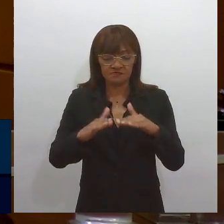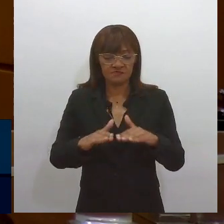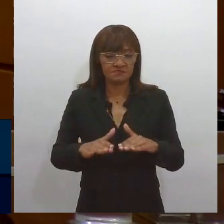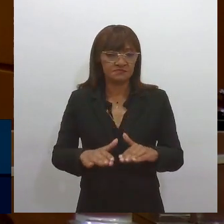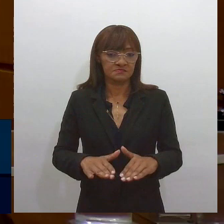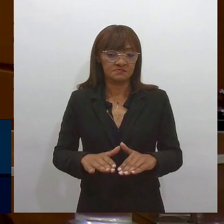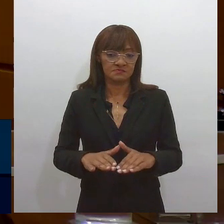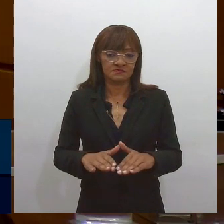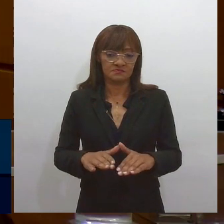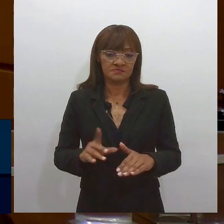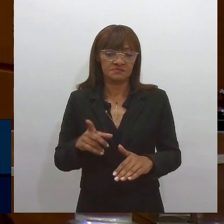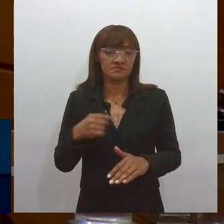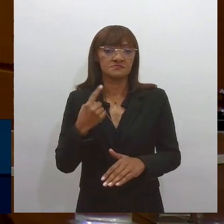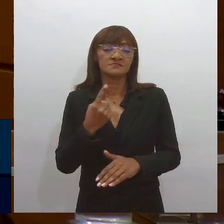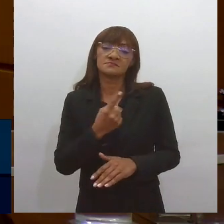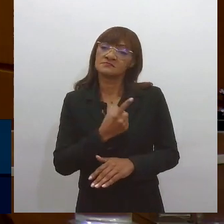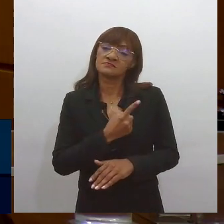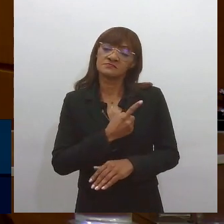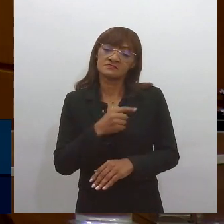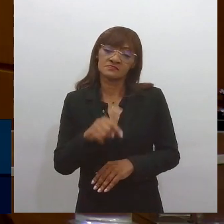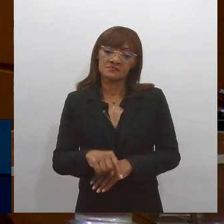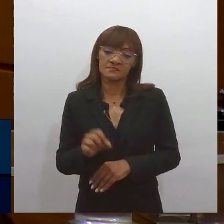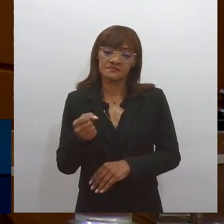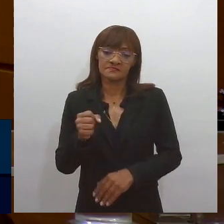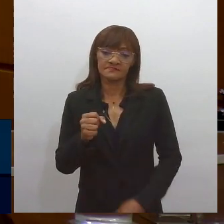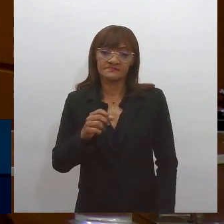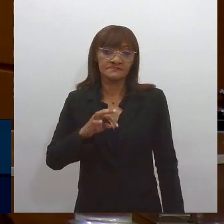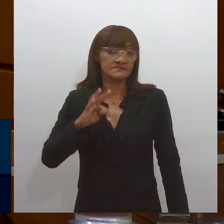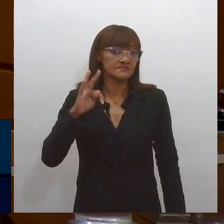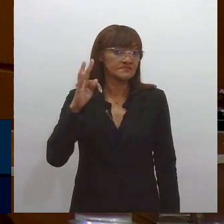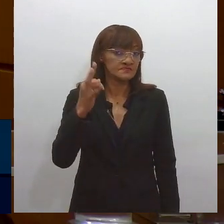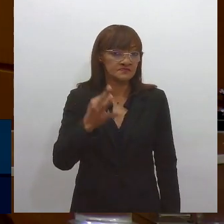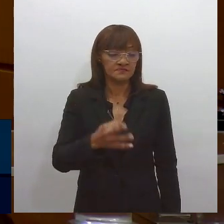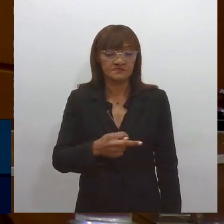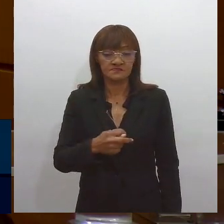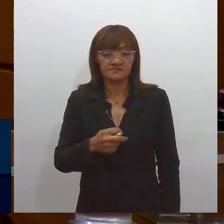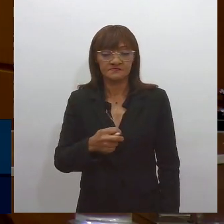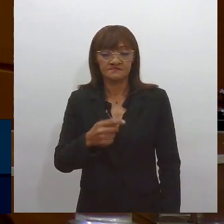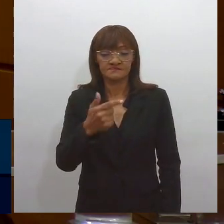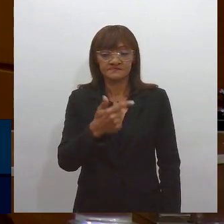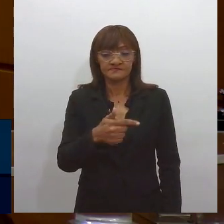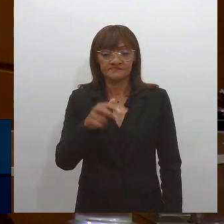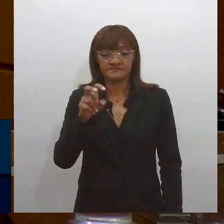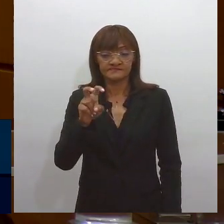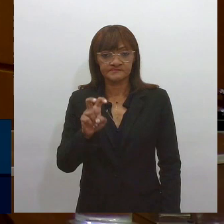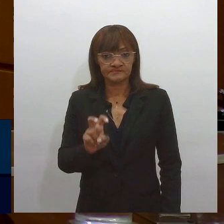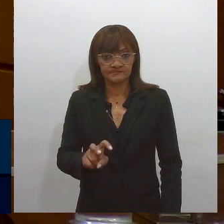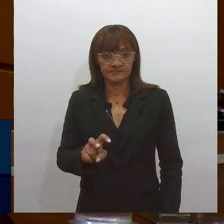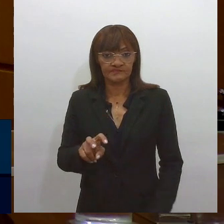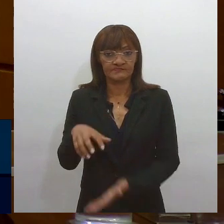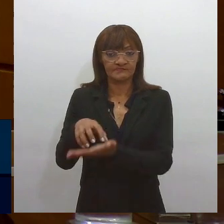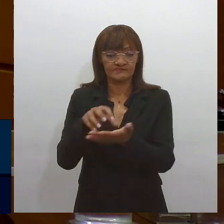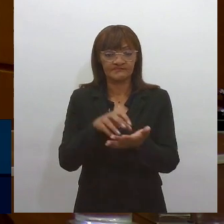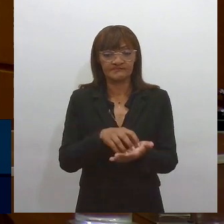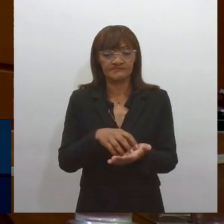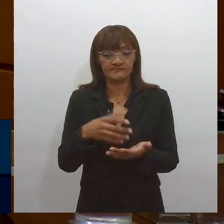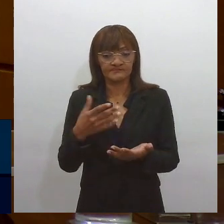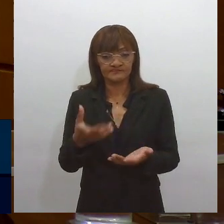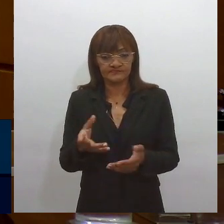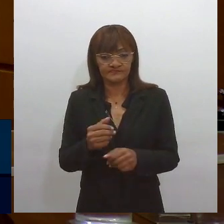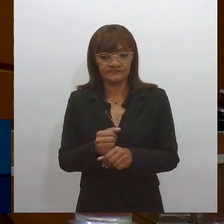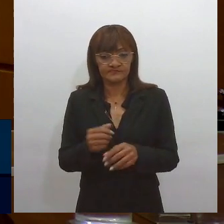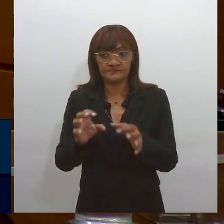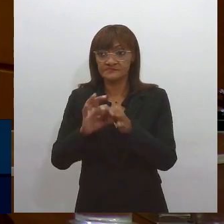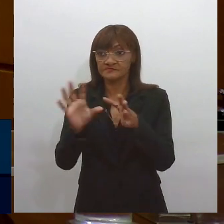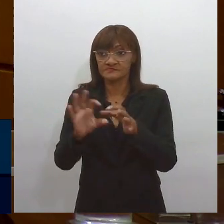mas todas as outras 25 superintendências do país cedendo mão de obras engenheiros da nossa equipe para que